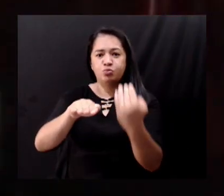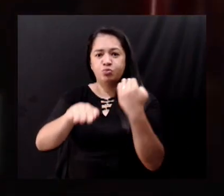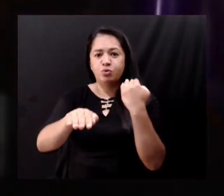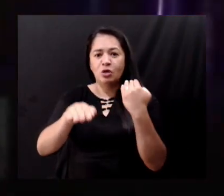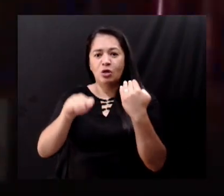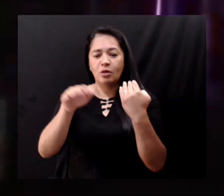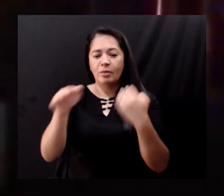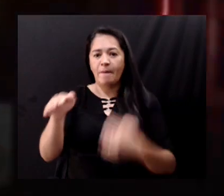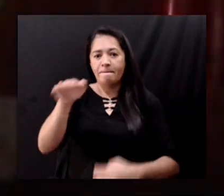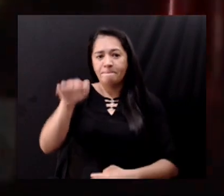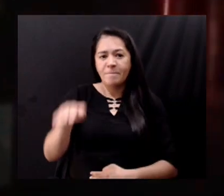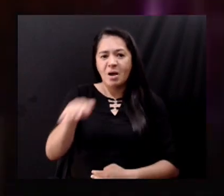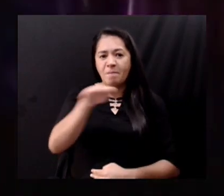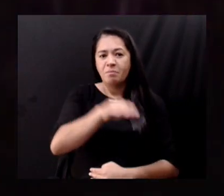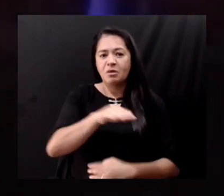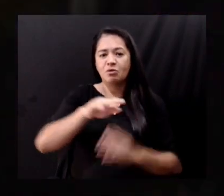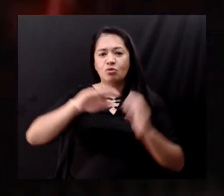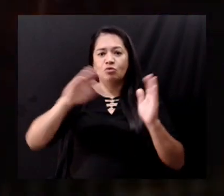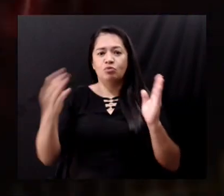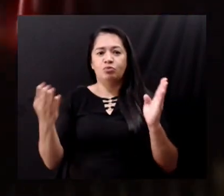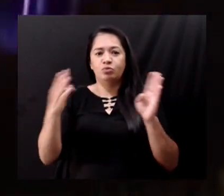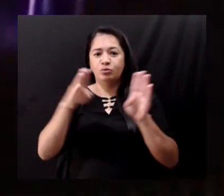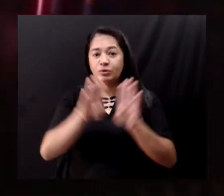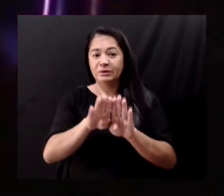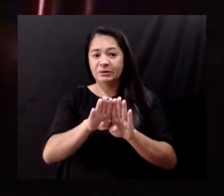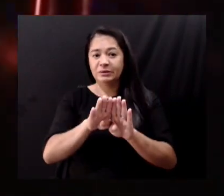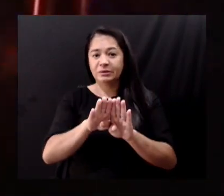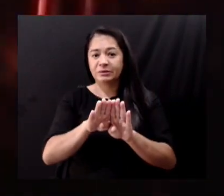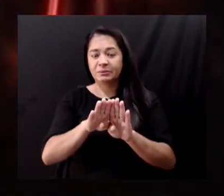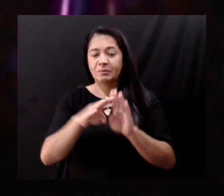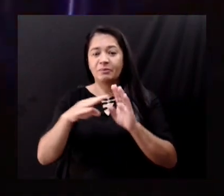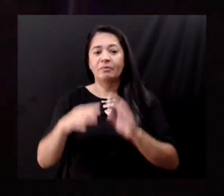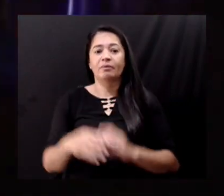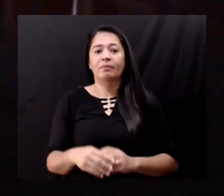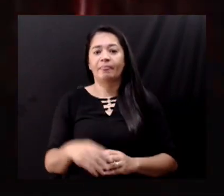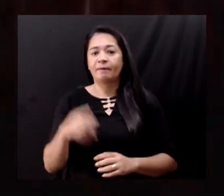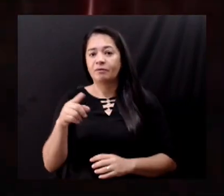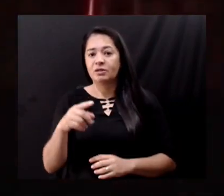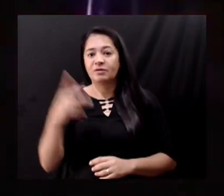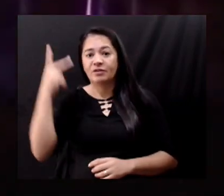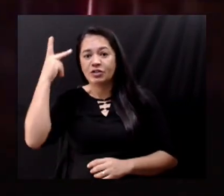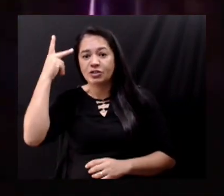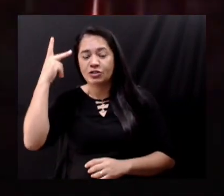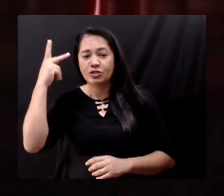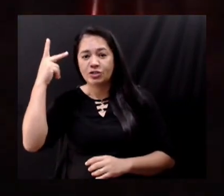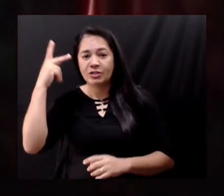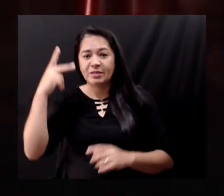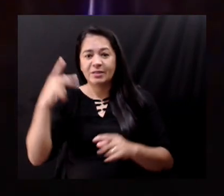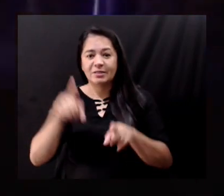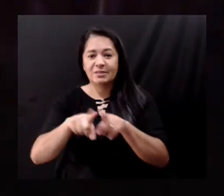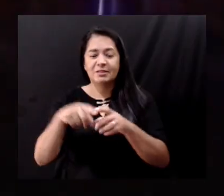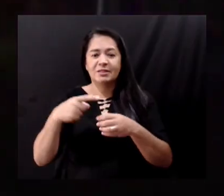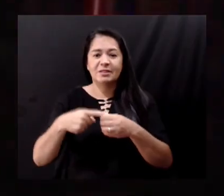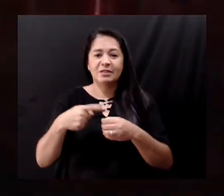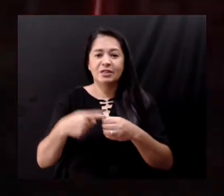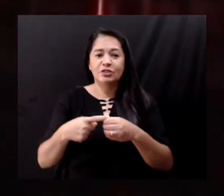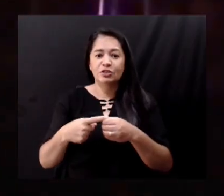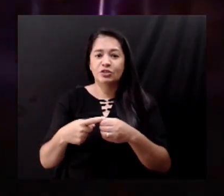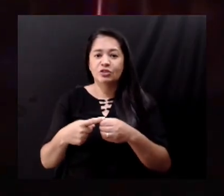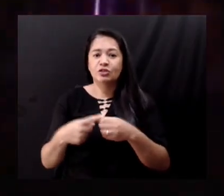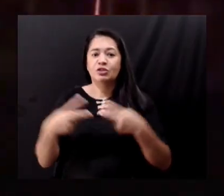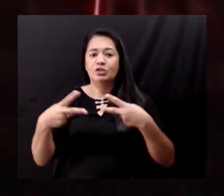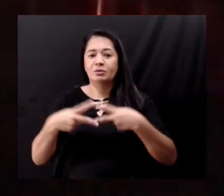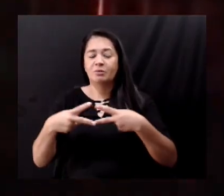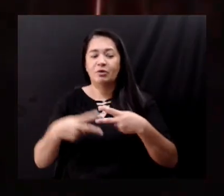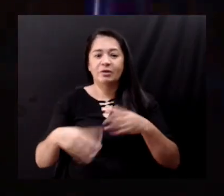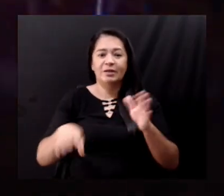bloqueio no trevo de Betel. Quem segue de Paulínia para Campinas, bloqueio no portal